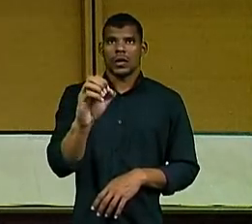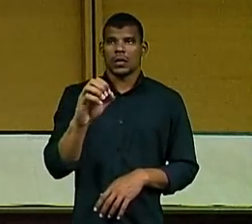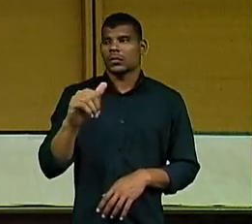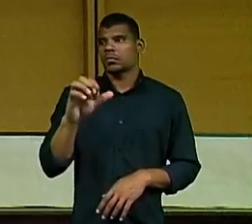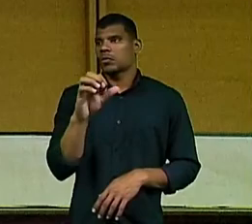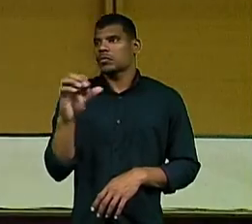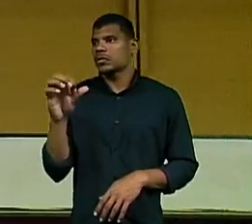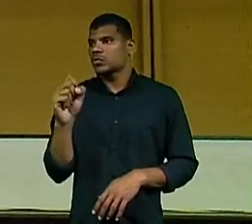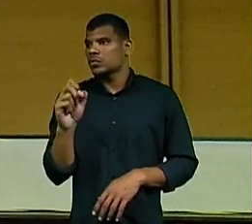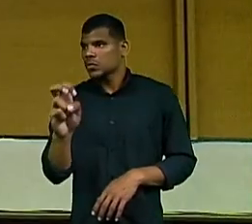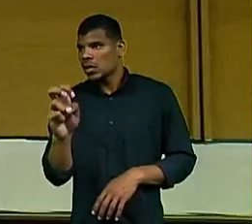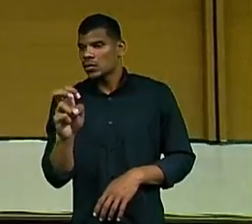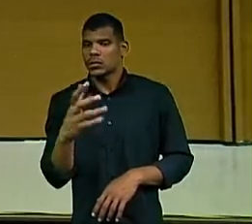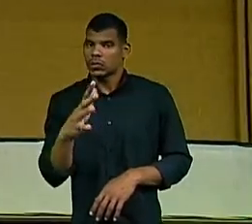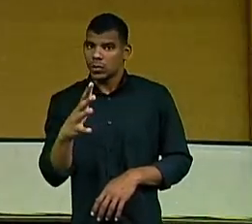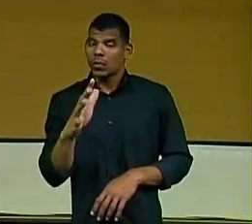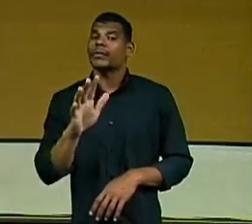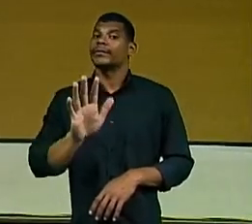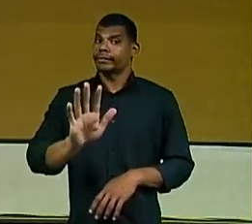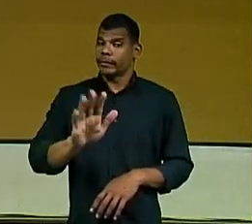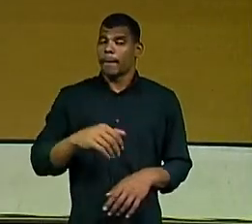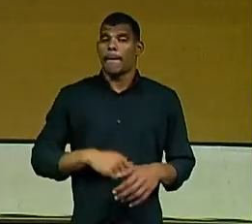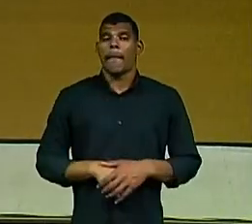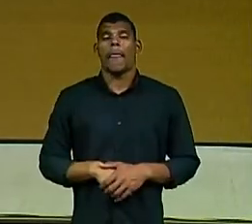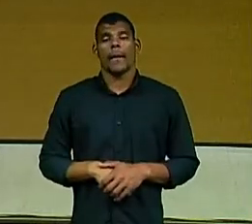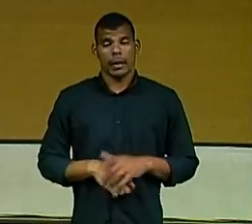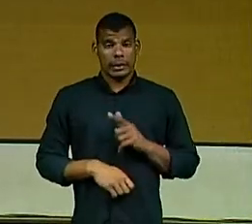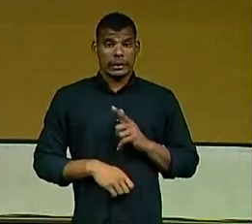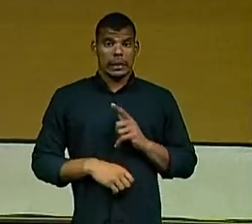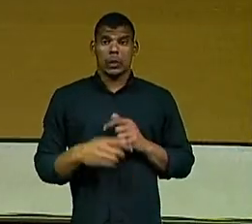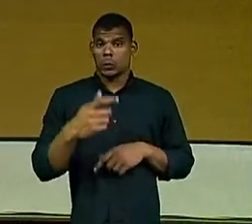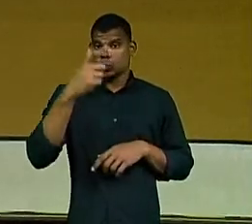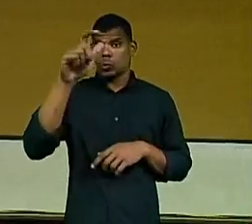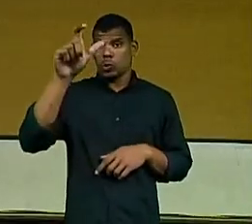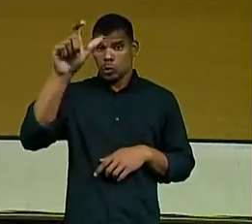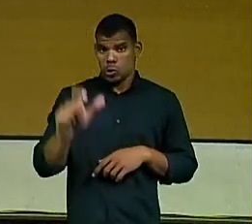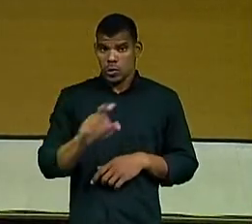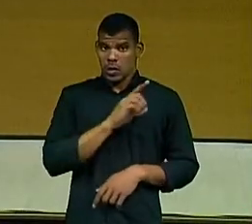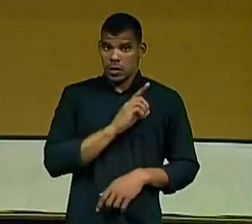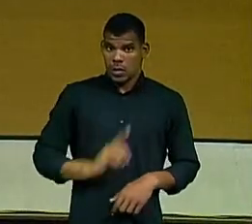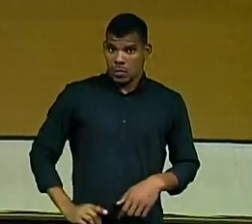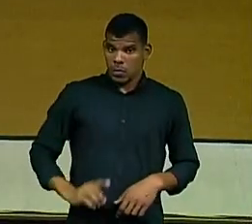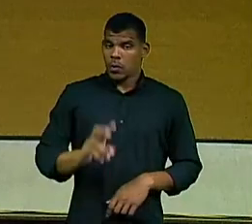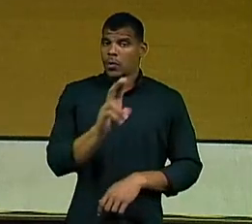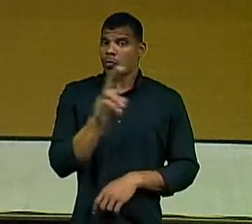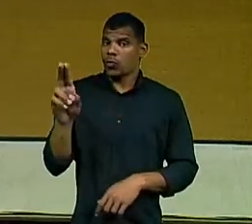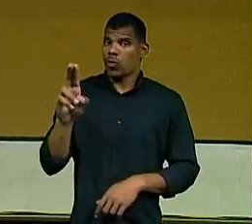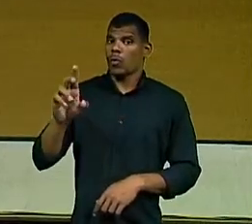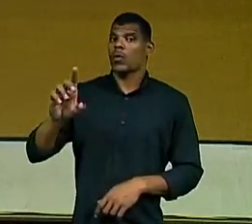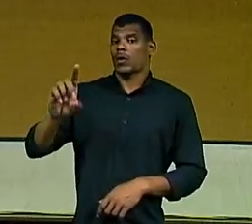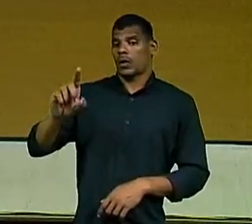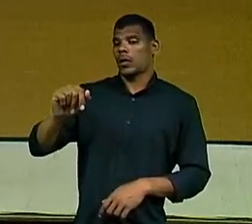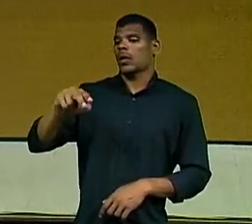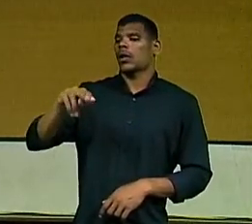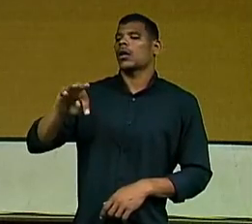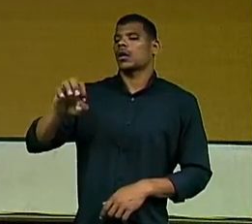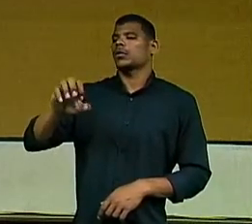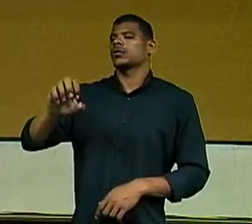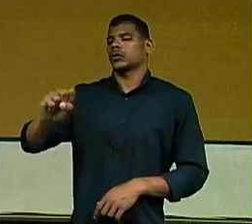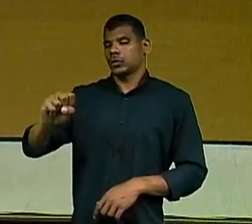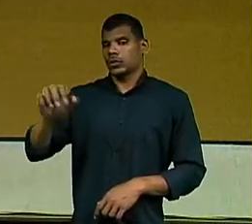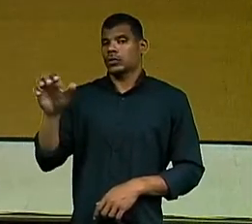a emenda dentro de Oliveira Ela acabou sendo apoiada pelo povo brasileiro que saíram as ruas para